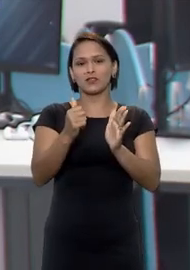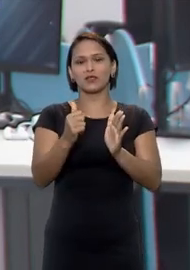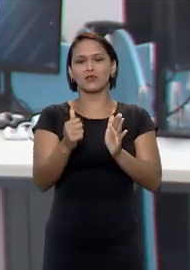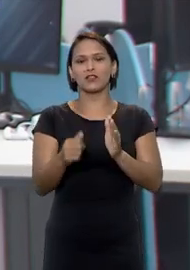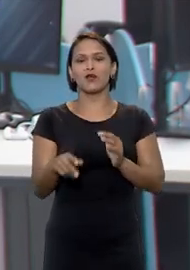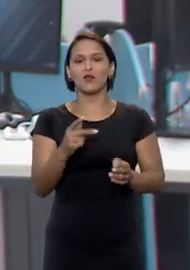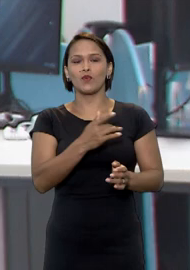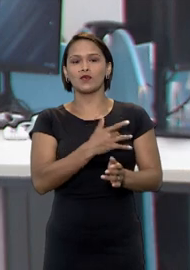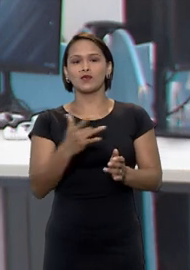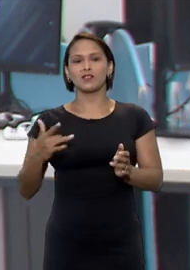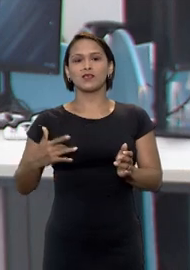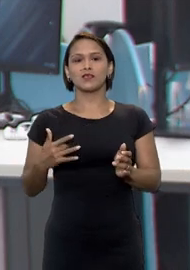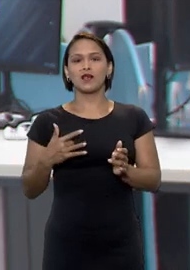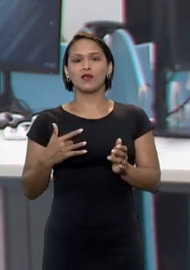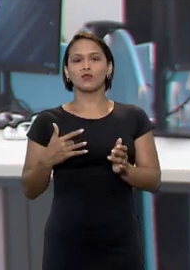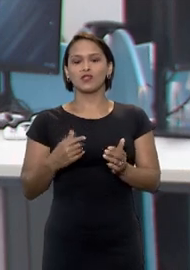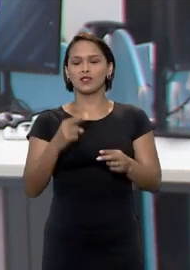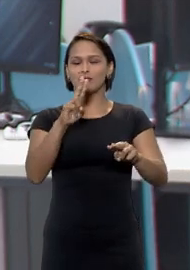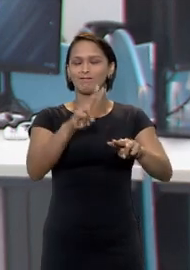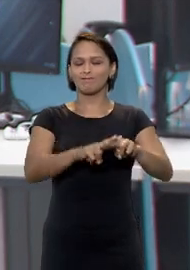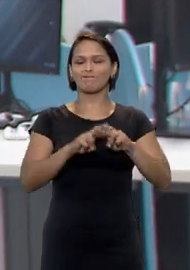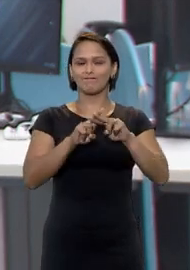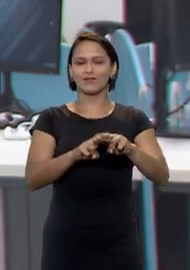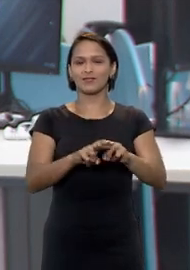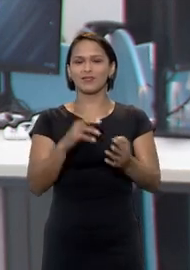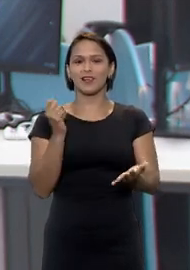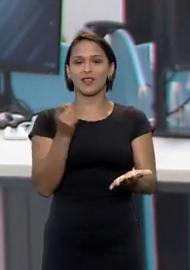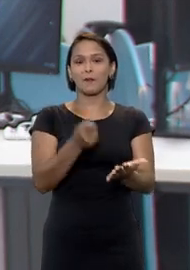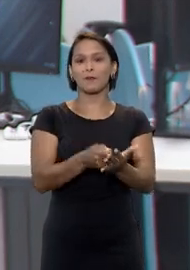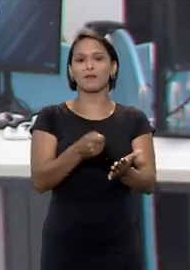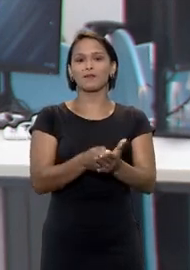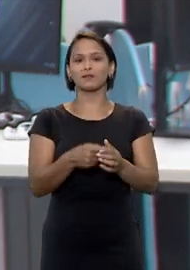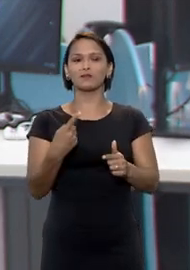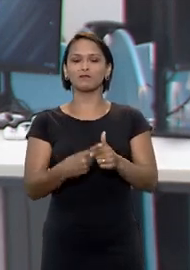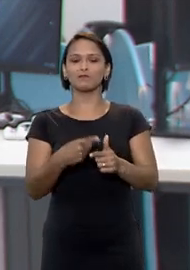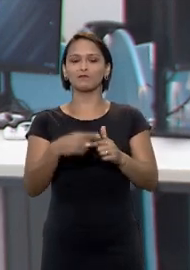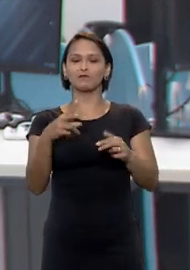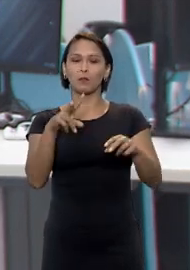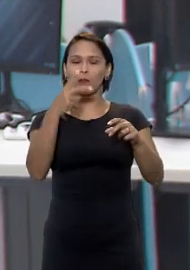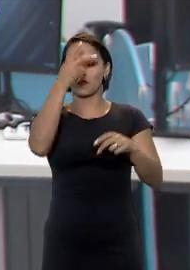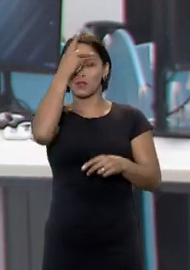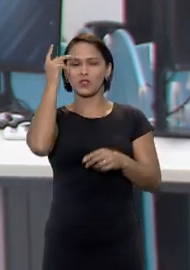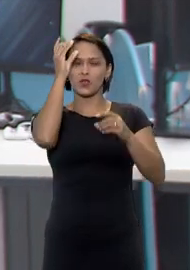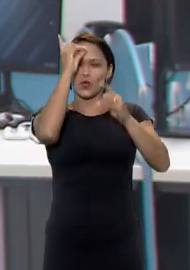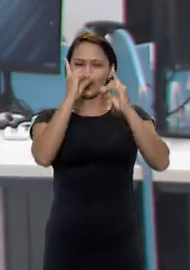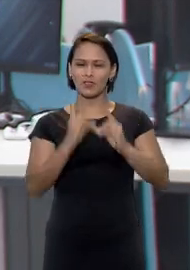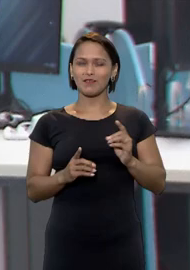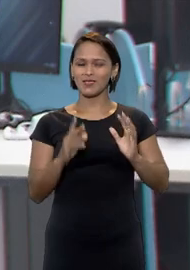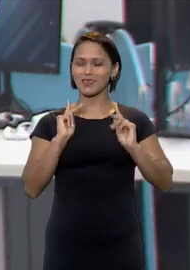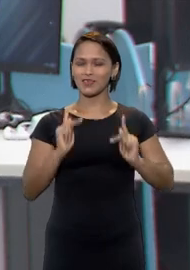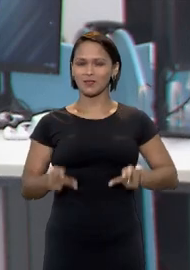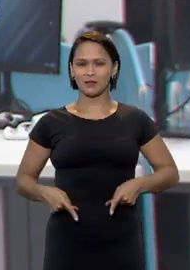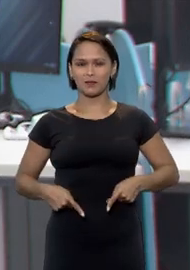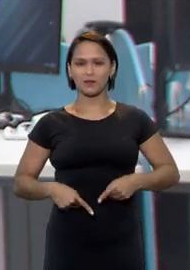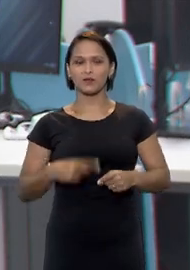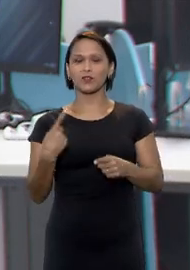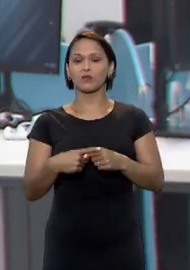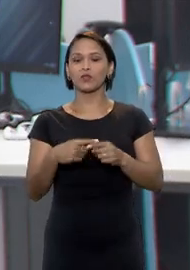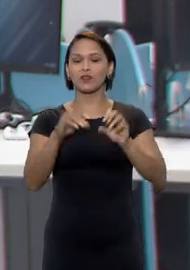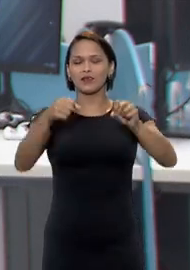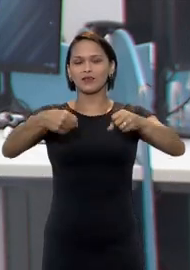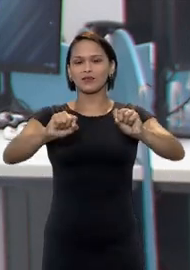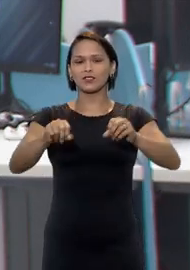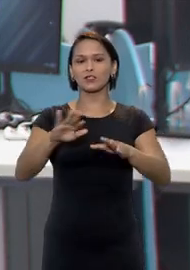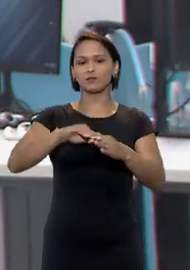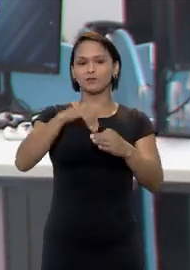de plano de saúde foi condenada a arcar com a troca de prótese mecânica para um paciente amputado. Ele passou a usá-la após um acidente